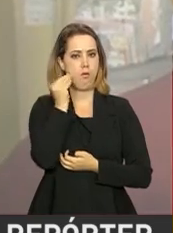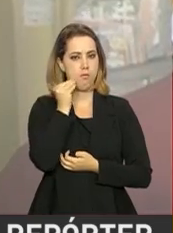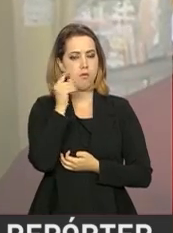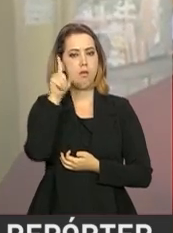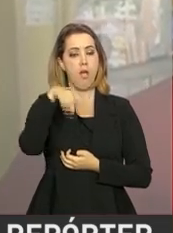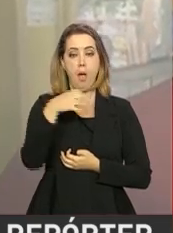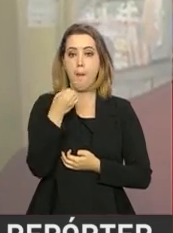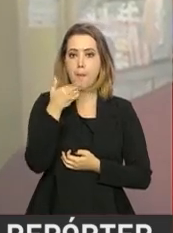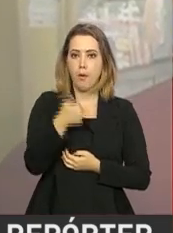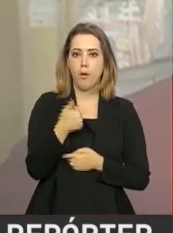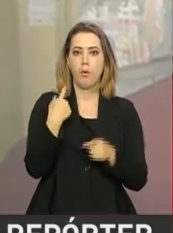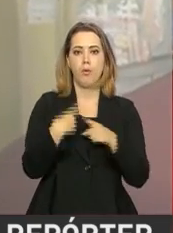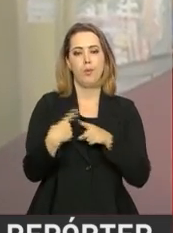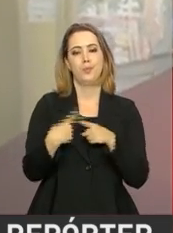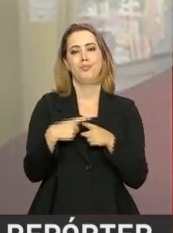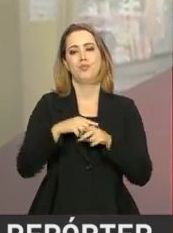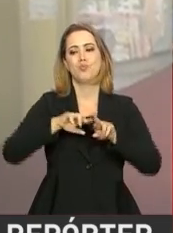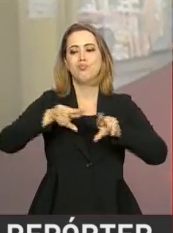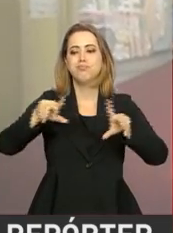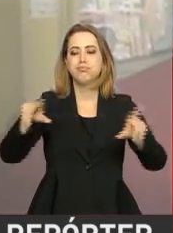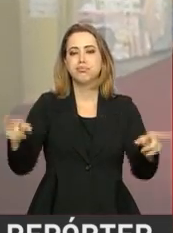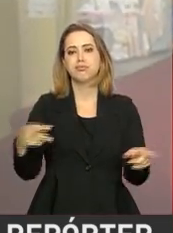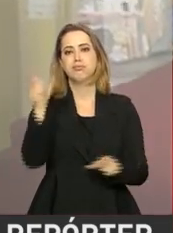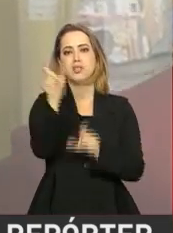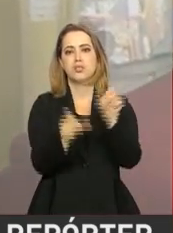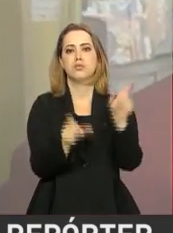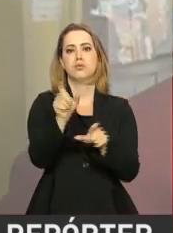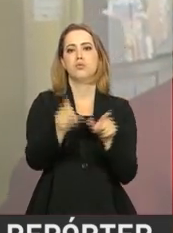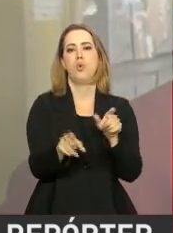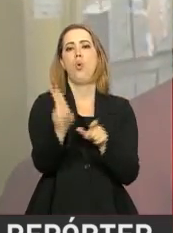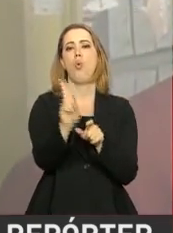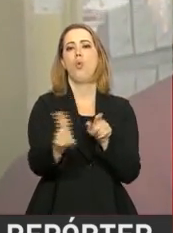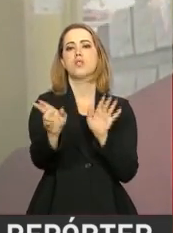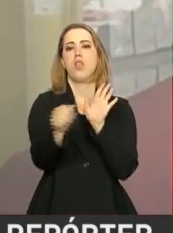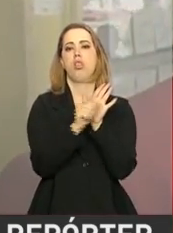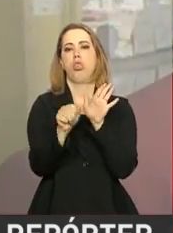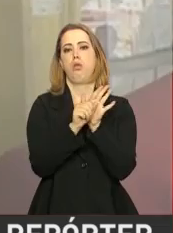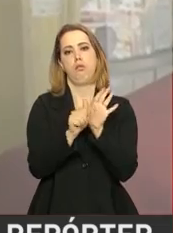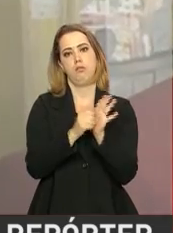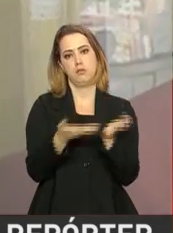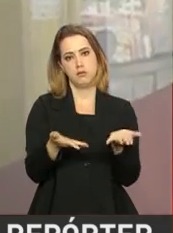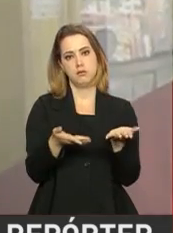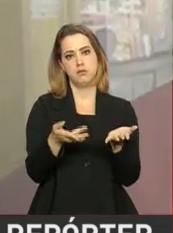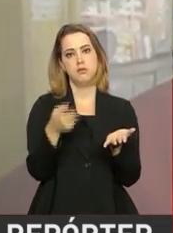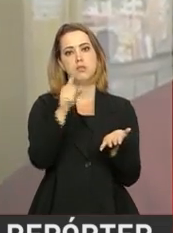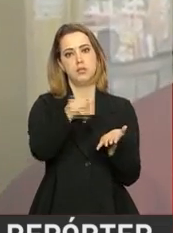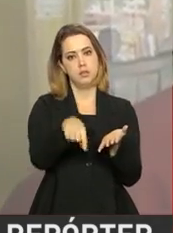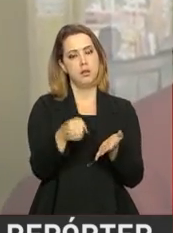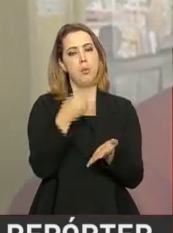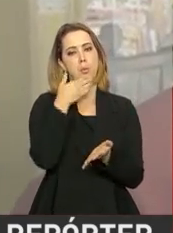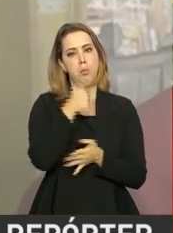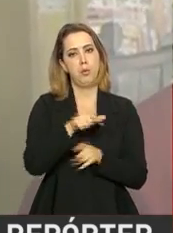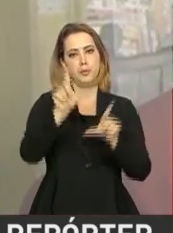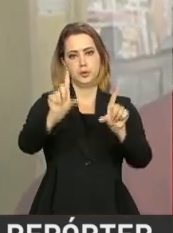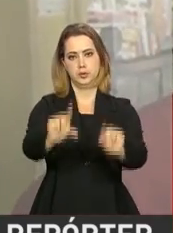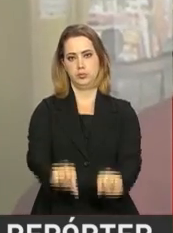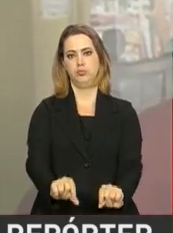muitos acidentes por pessoas que usam entorpecente. Então isso é uma maneira bom de